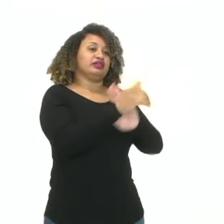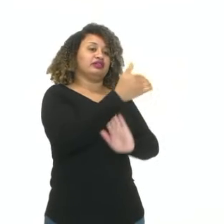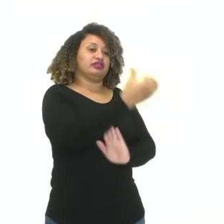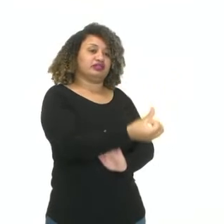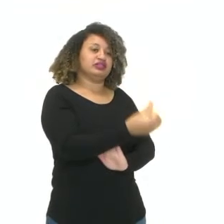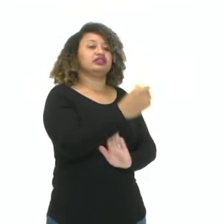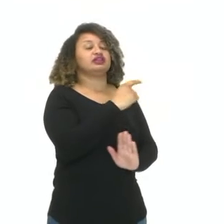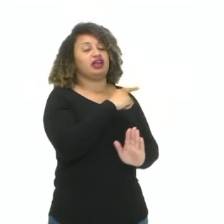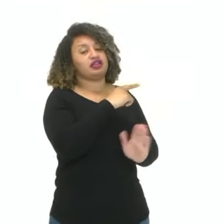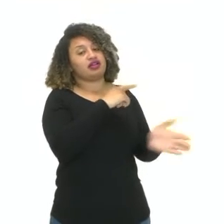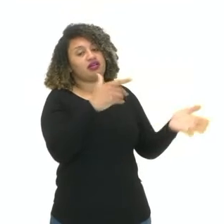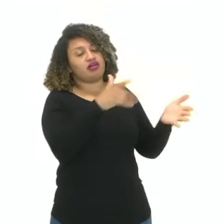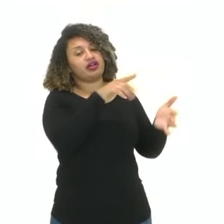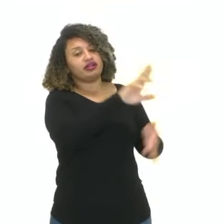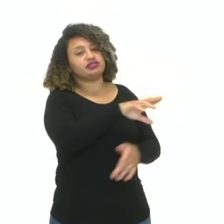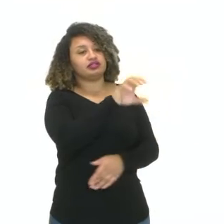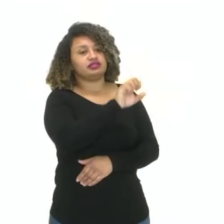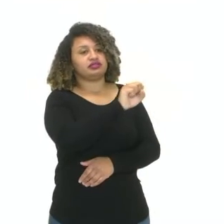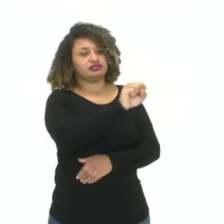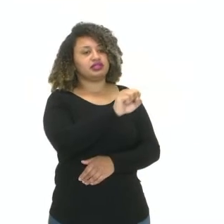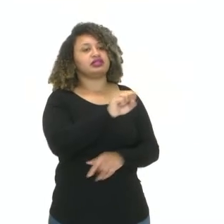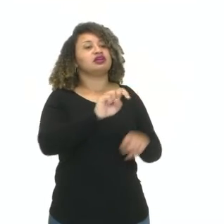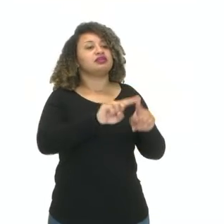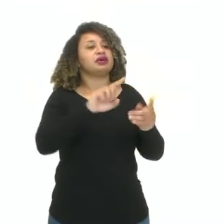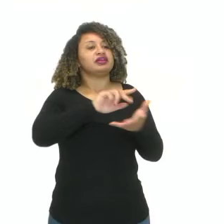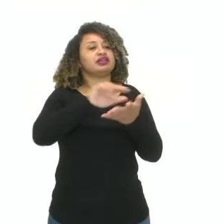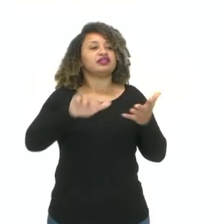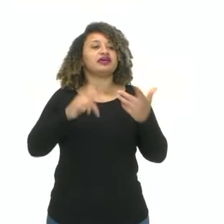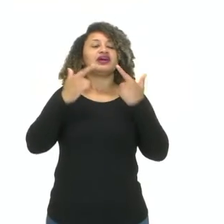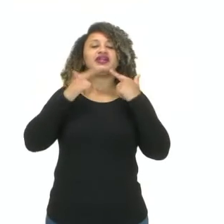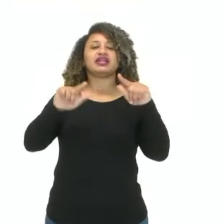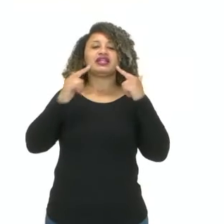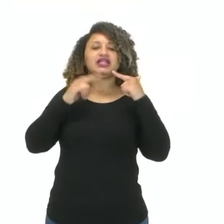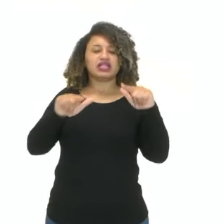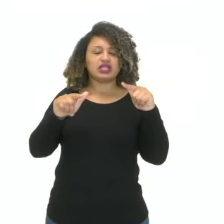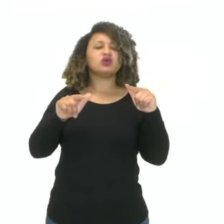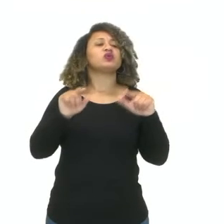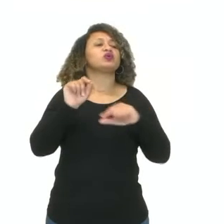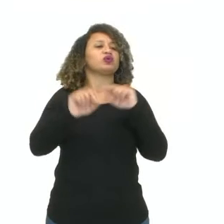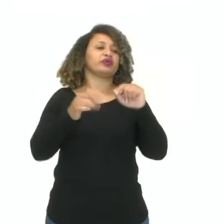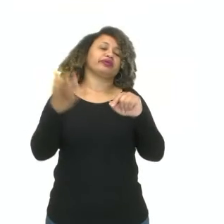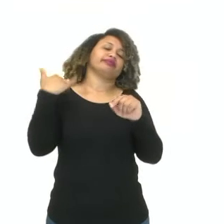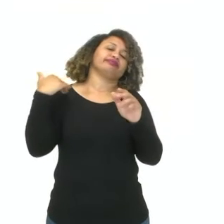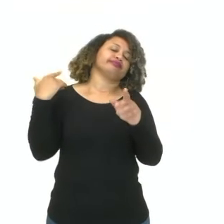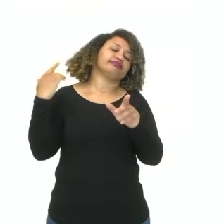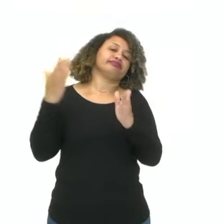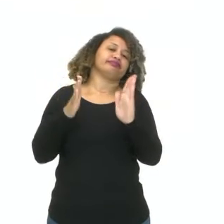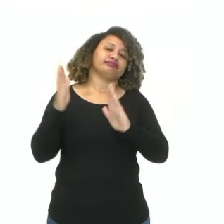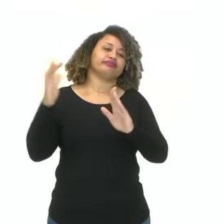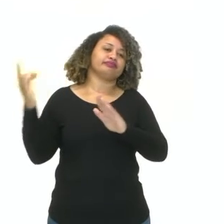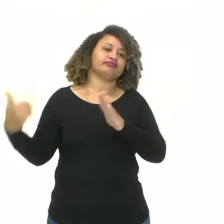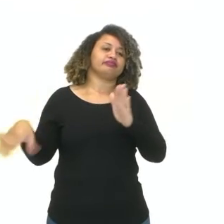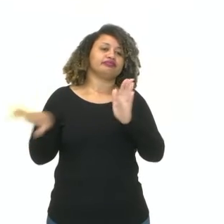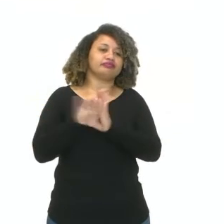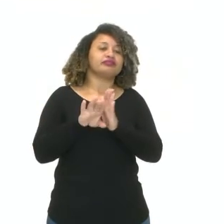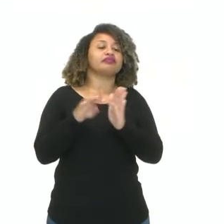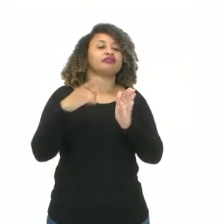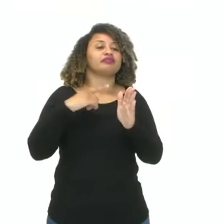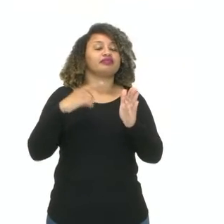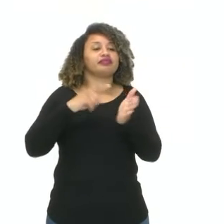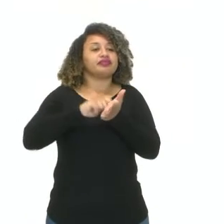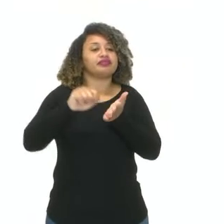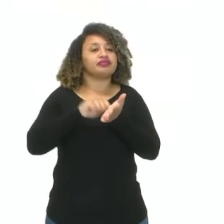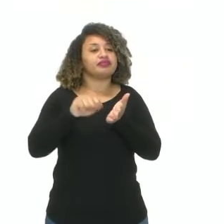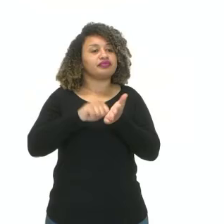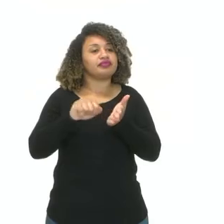nos livros. Em muitos idiomas, pessoal, desde a época do descobrimento, encontra-se a grafia moderna, com